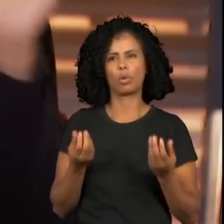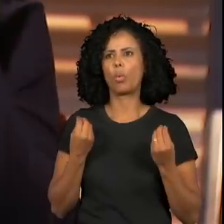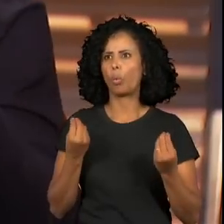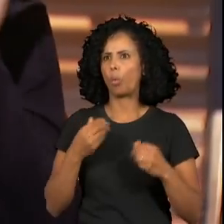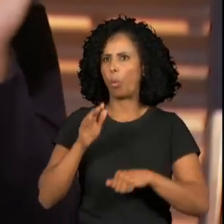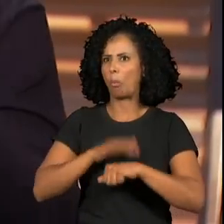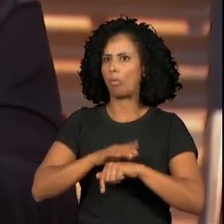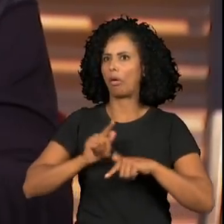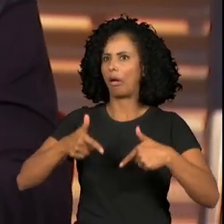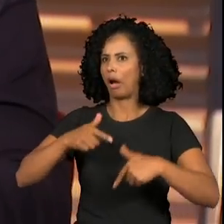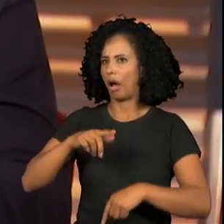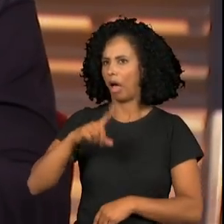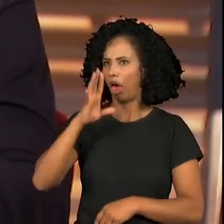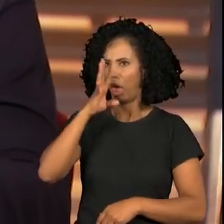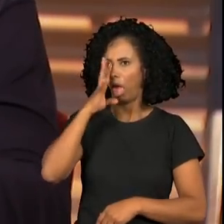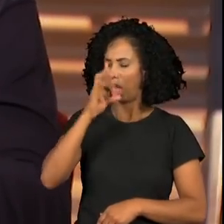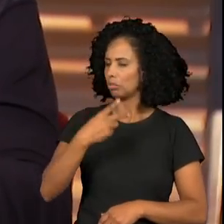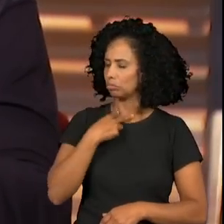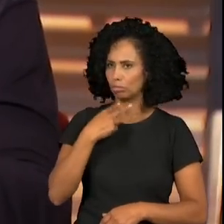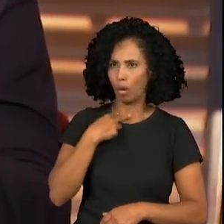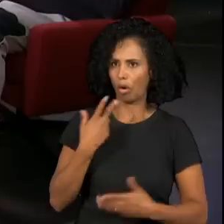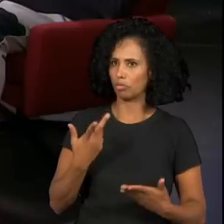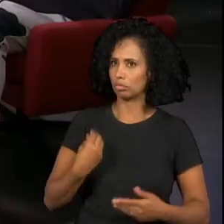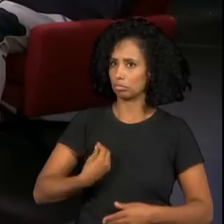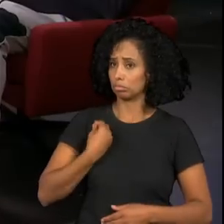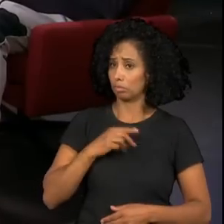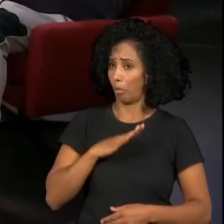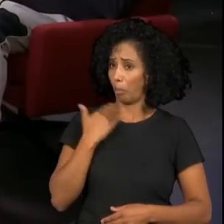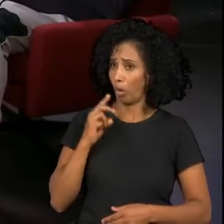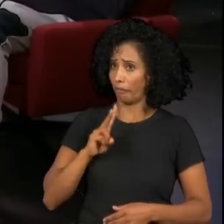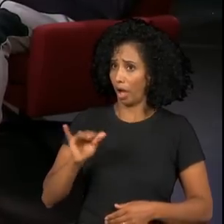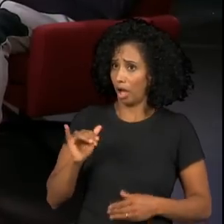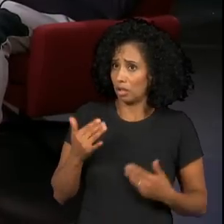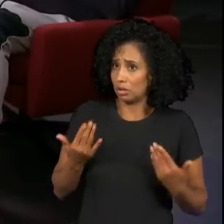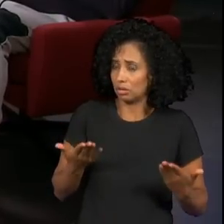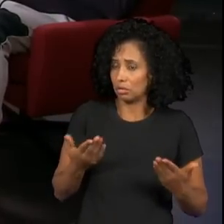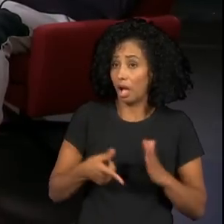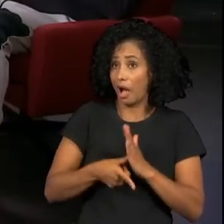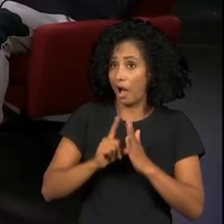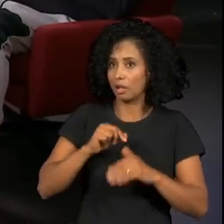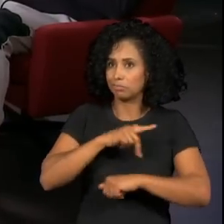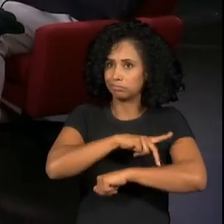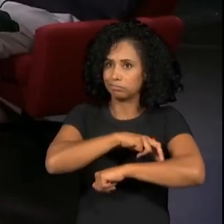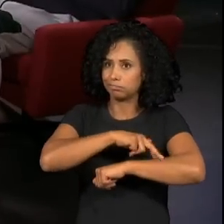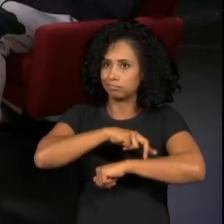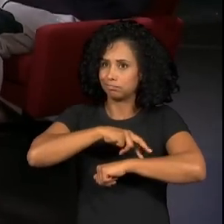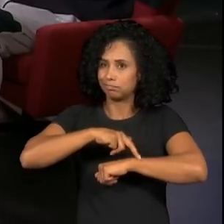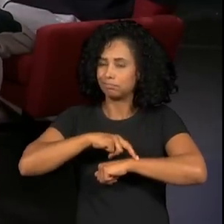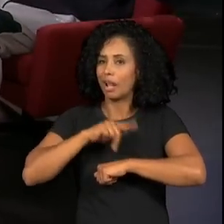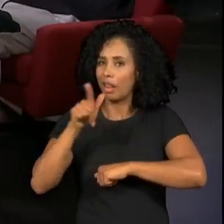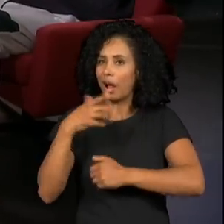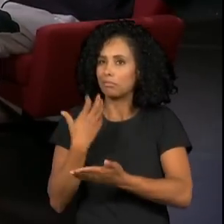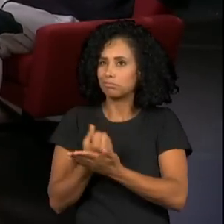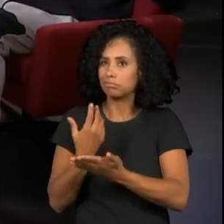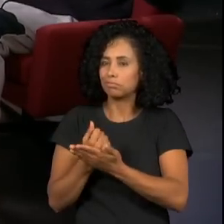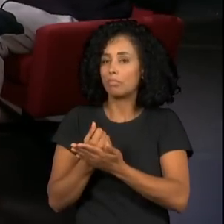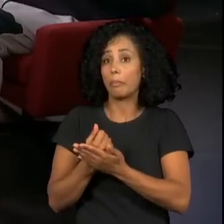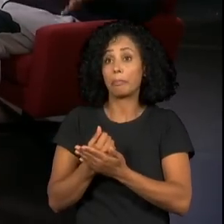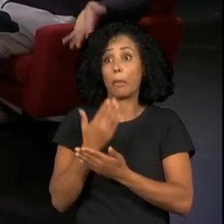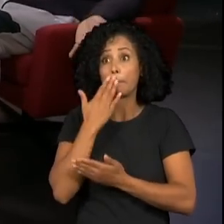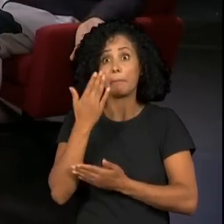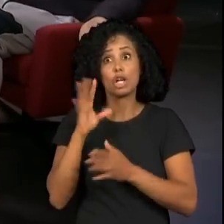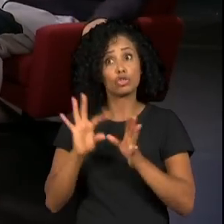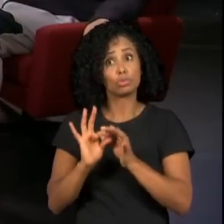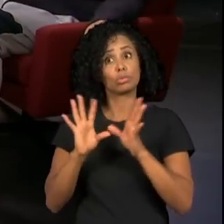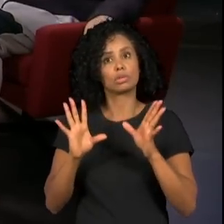você coloca a sua vida em risco. Quando o Michael Jackson veio gravar no Santa Marta, ele teve que pedir autorização. Ele falou, mas